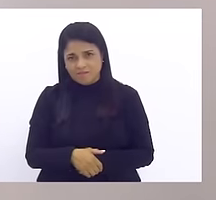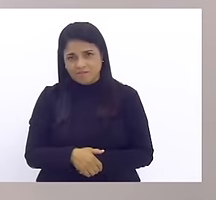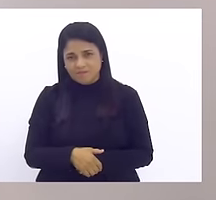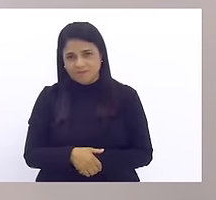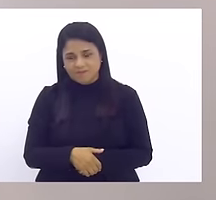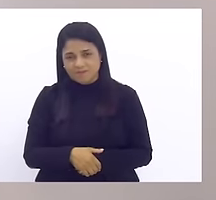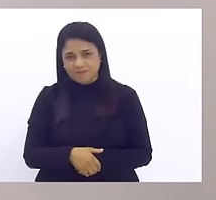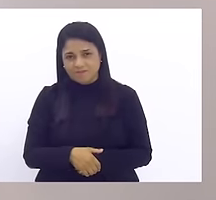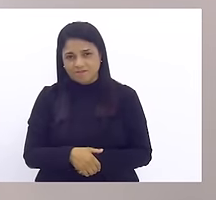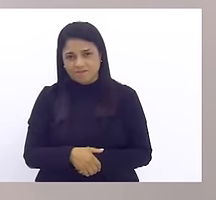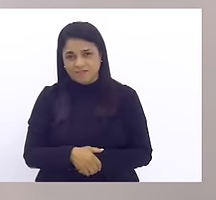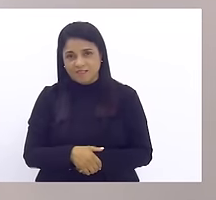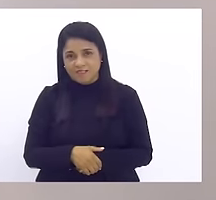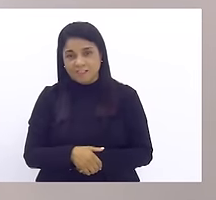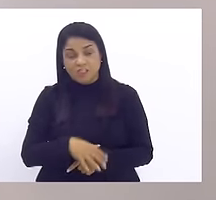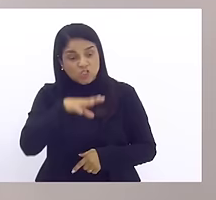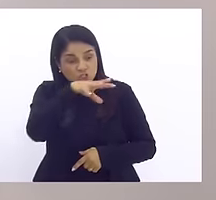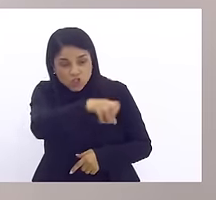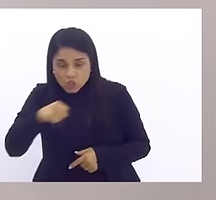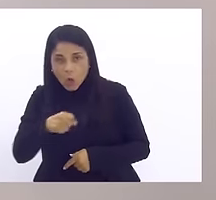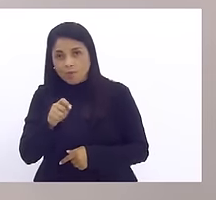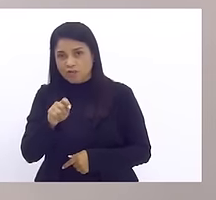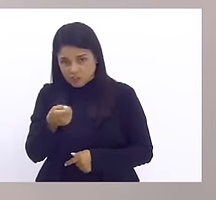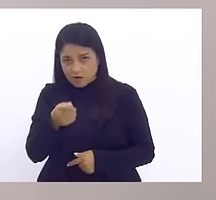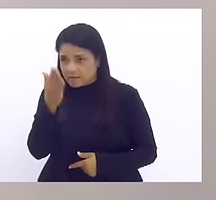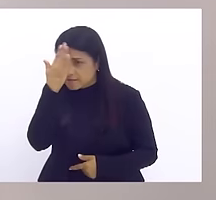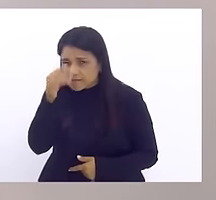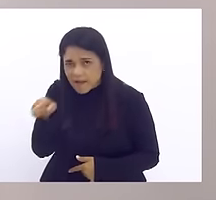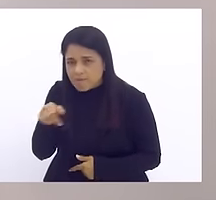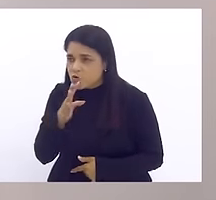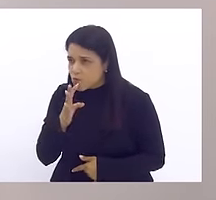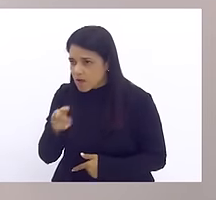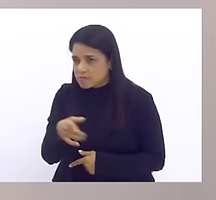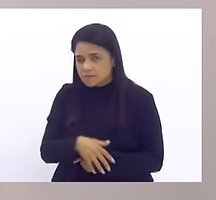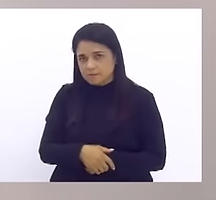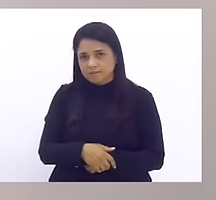vocês tomam a chave das pessoas a senhora tem conhecimento disso